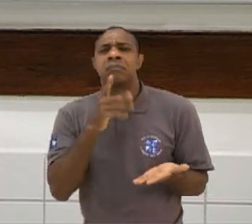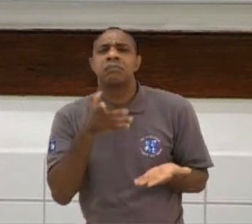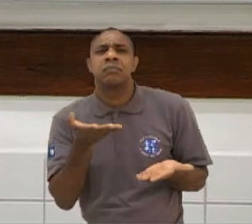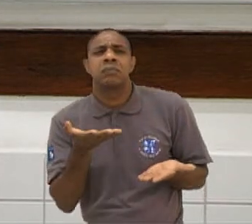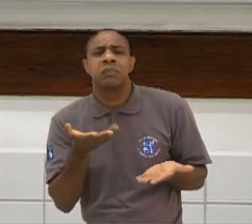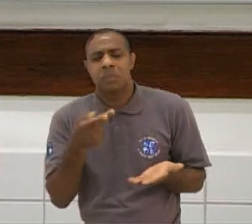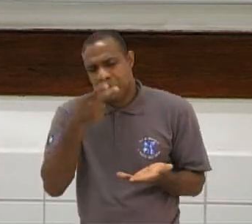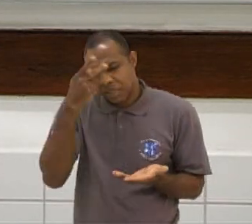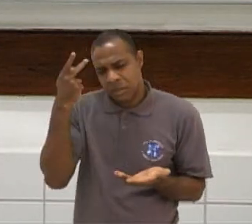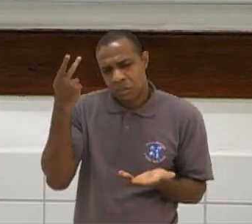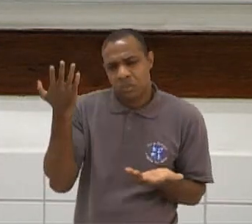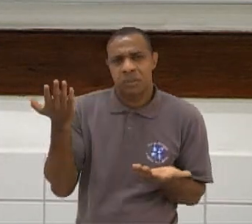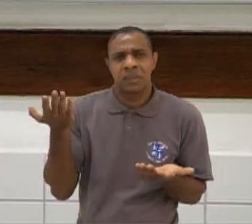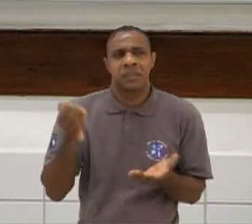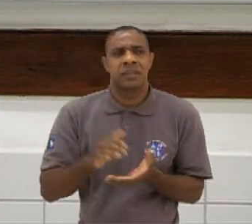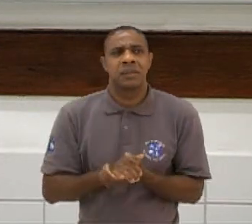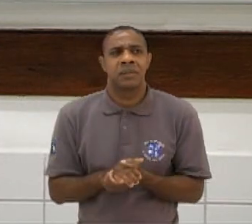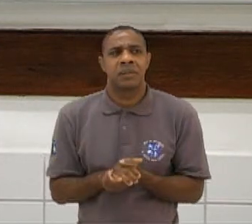pessoa que